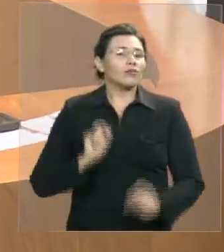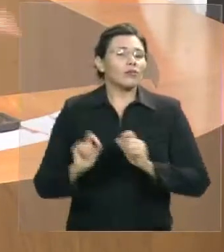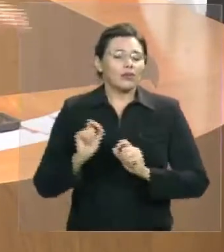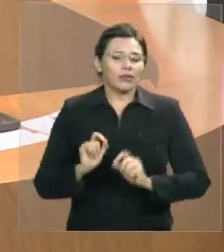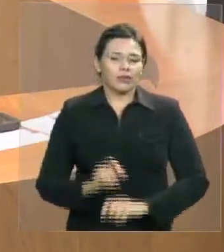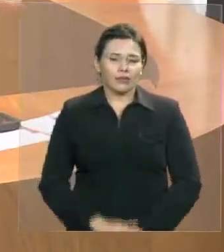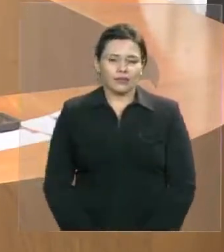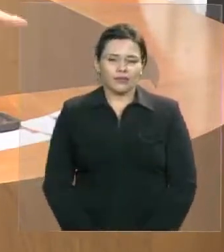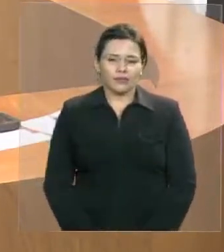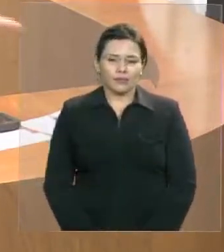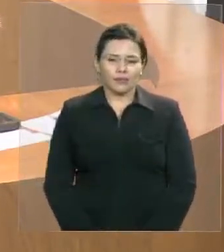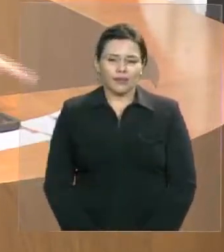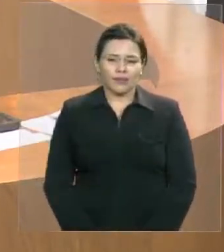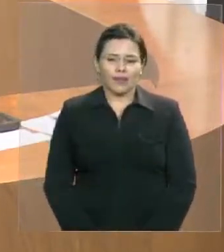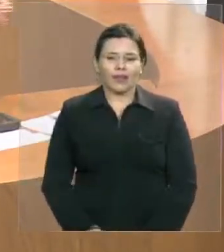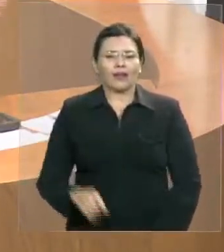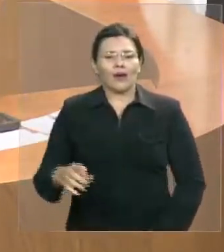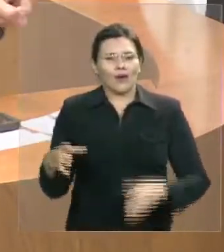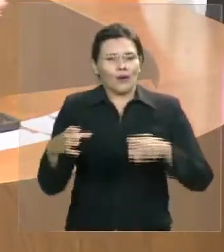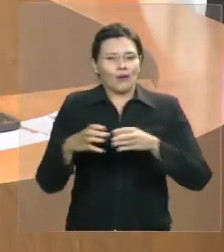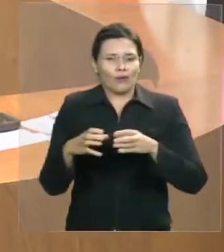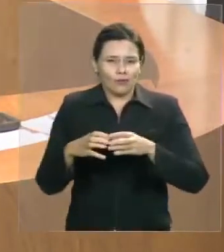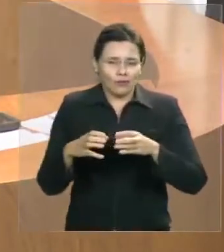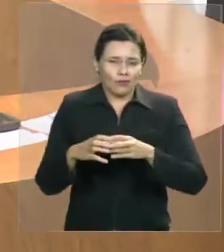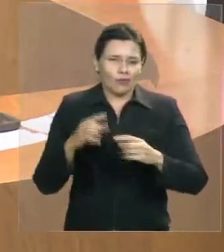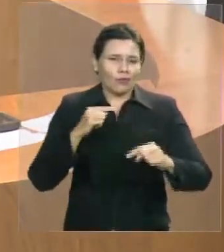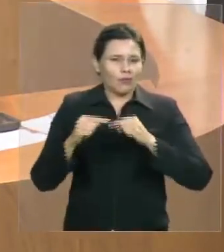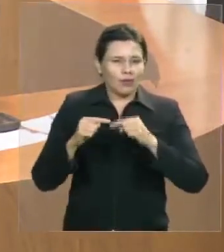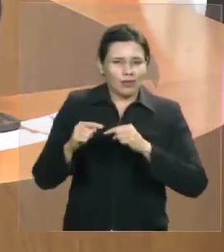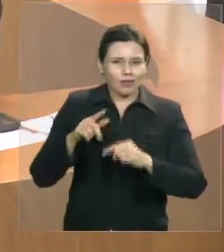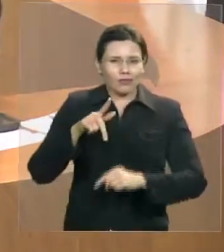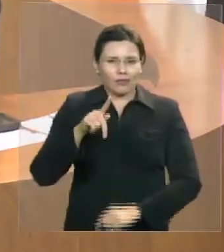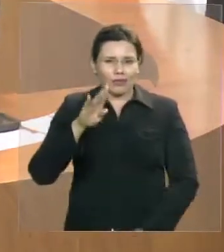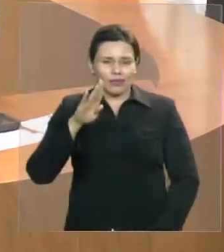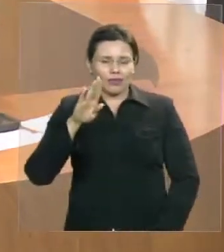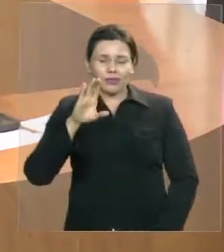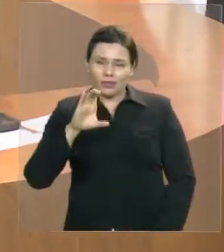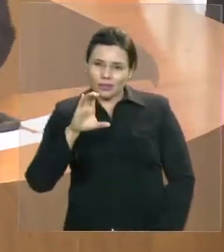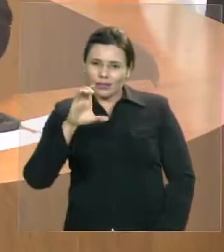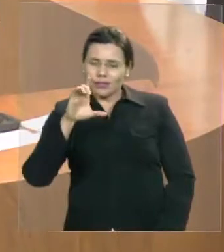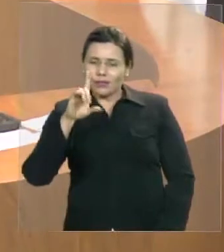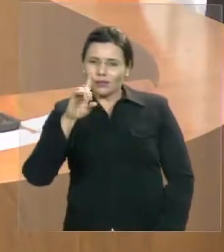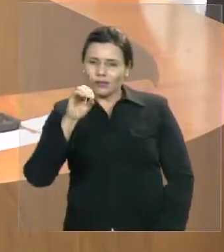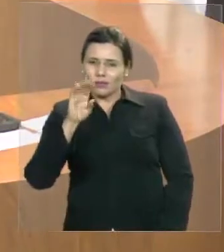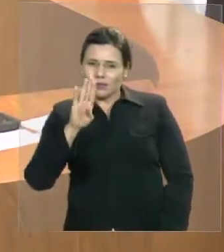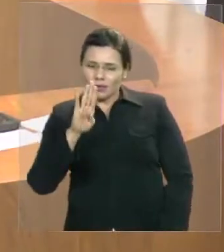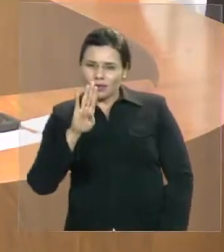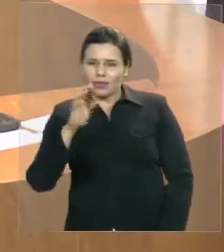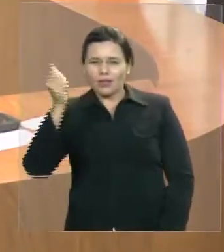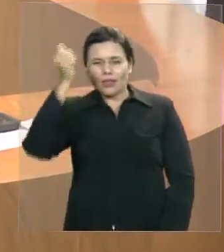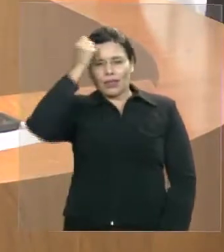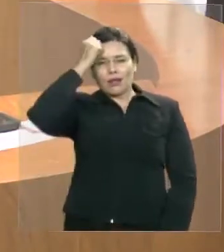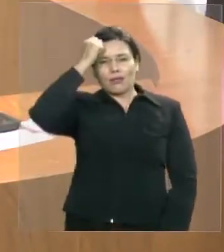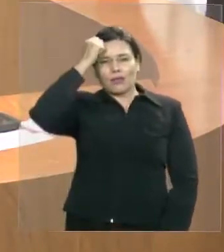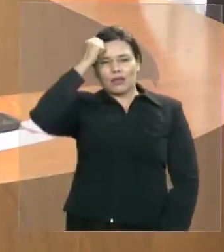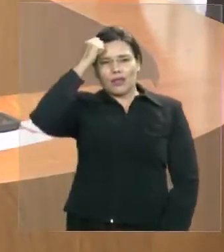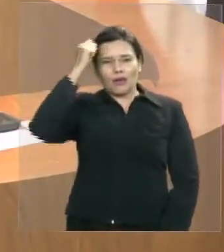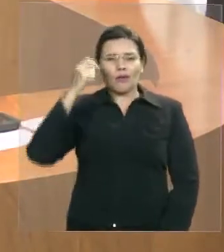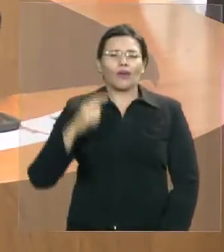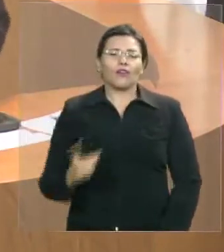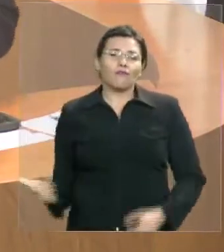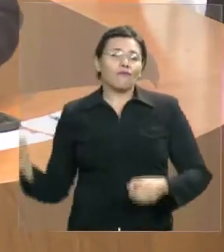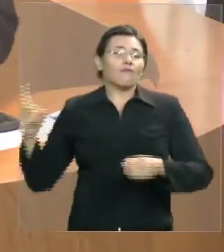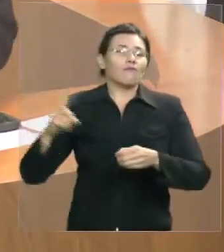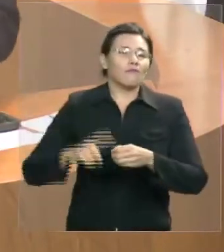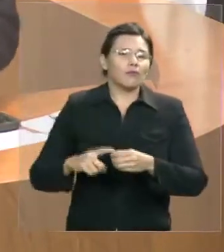que botar o dedo no nariz e se unir lá com o Luciano Genésio. Eu quero aqui parabenizar o pré-candidato Luciano